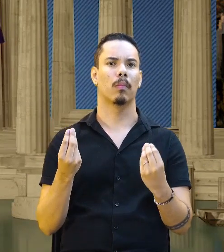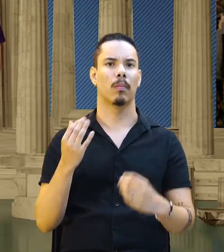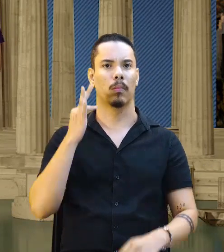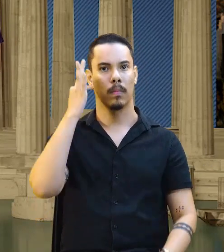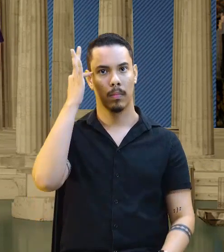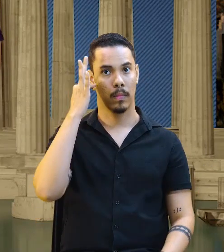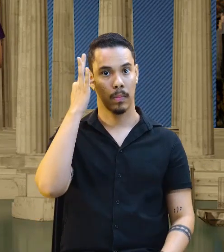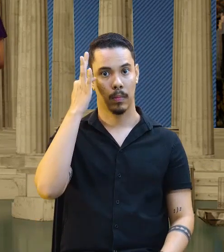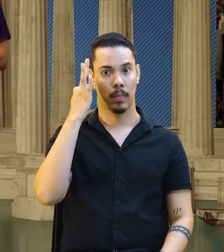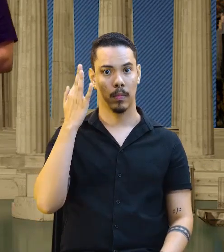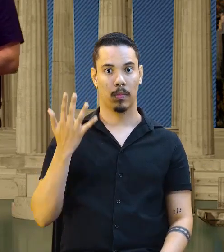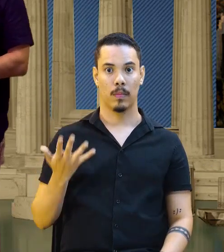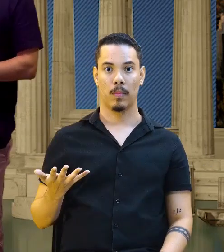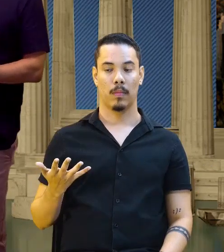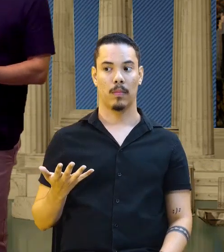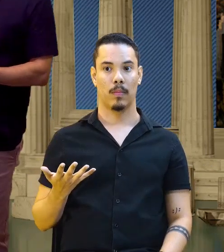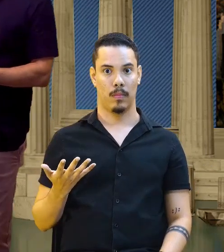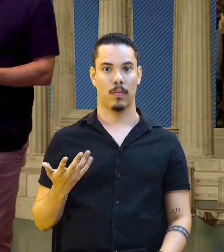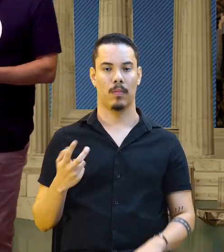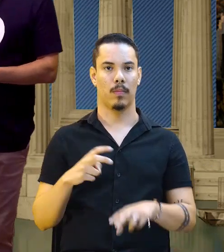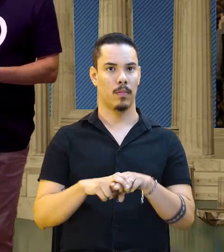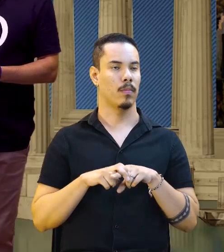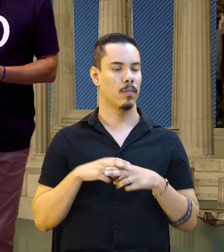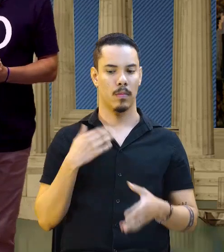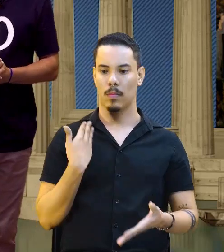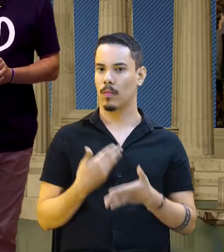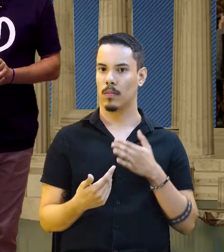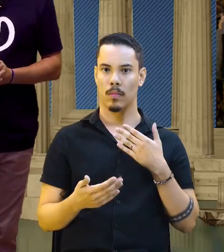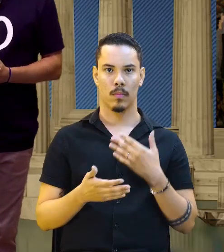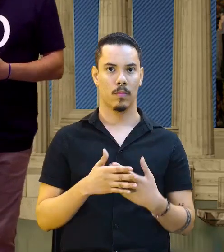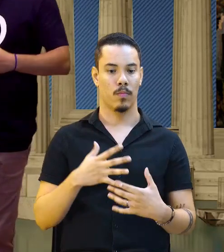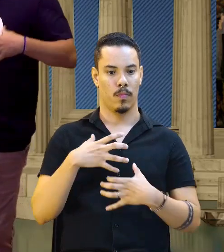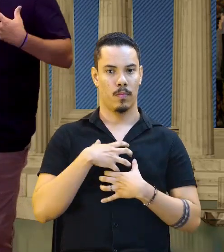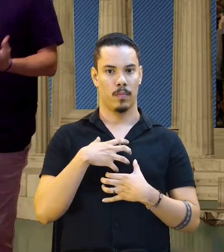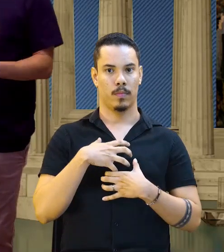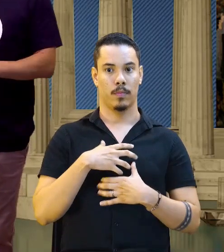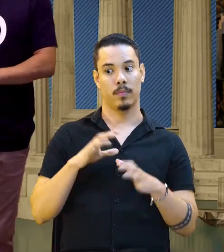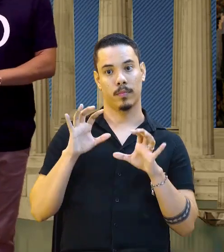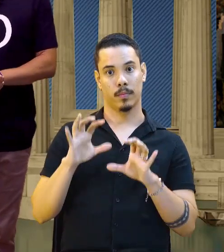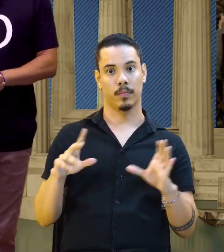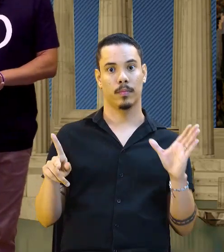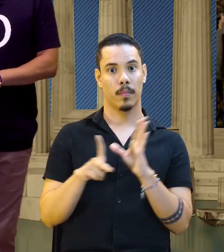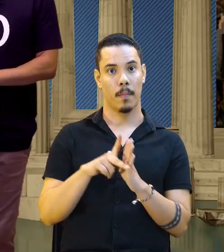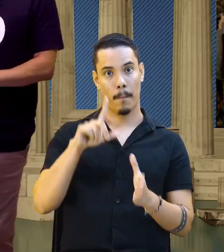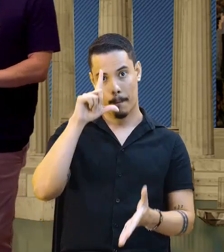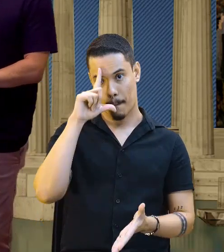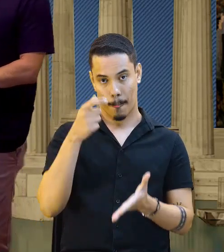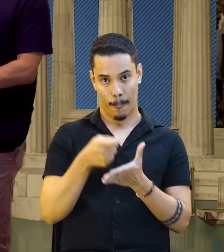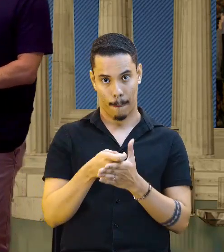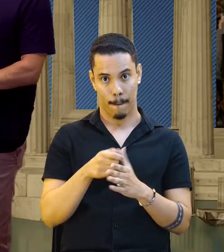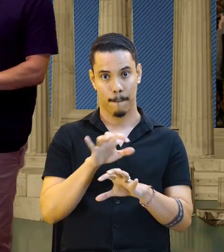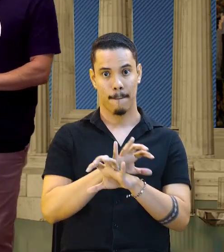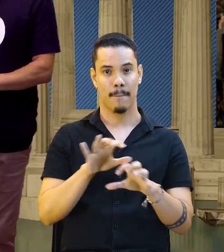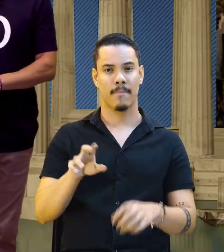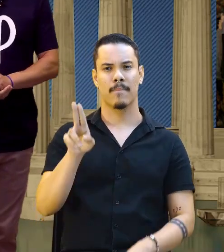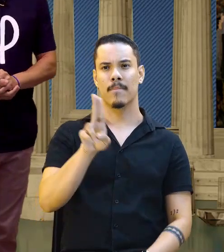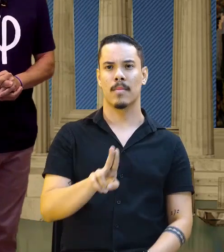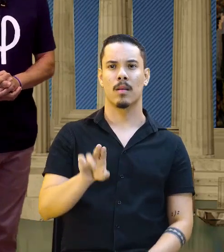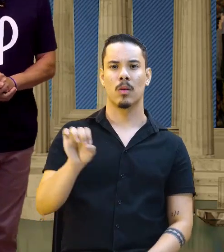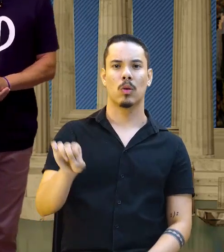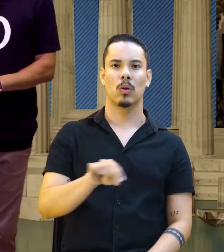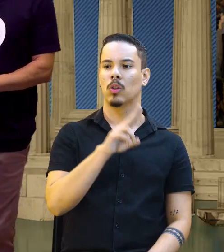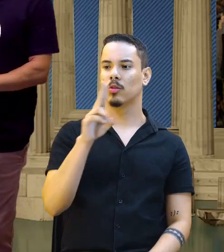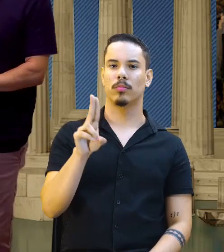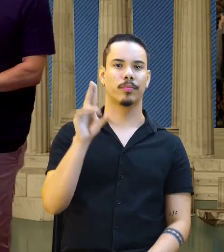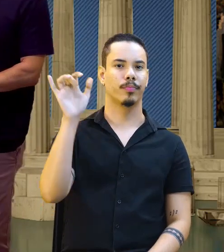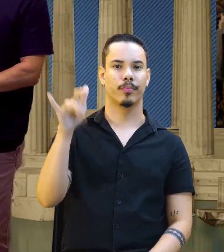devemos fazer? Então, seja qual for o modo como é determinado a utilidade ou a inutilidade